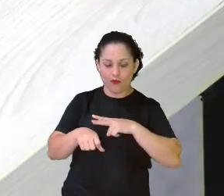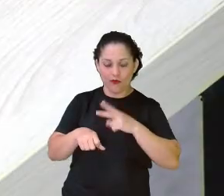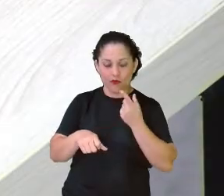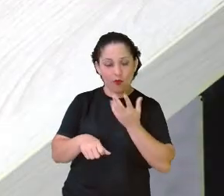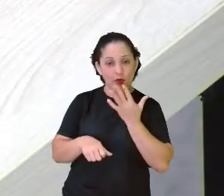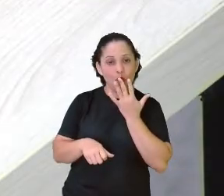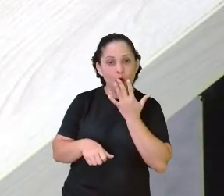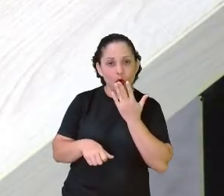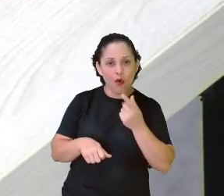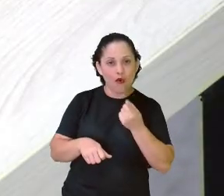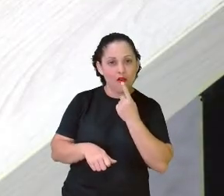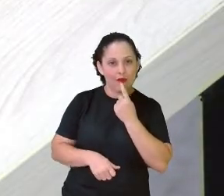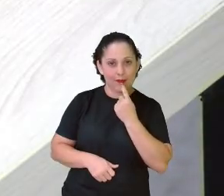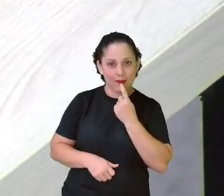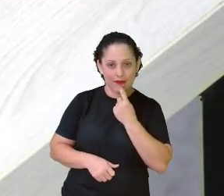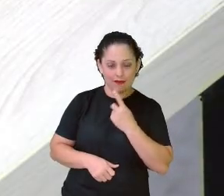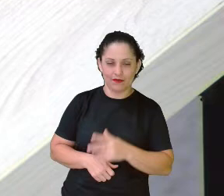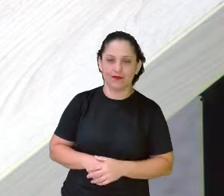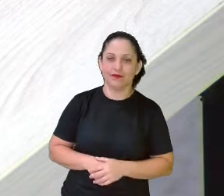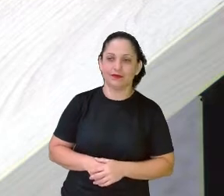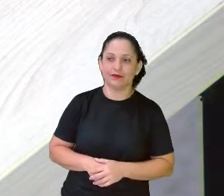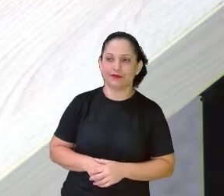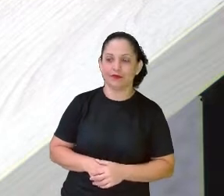eu destaquei só uma,